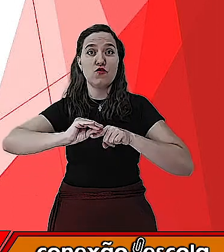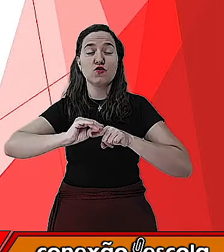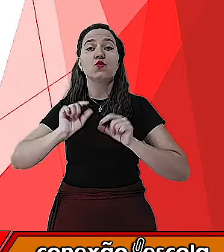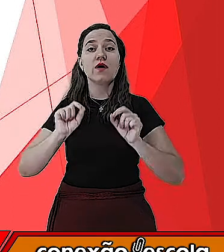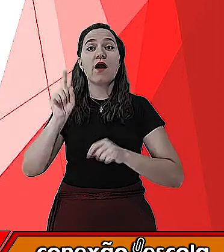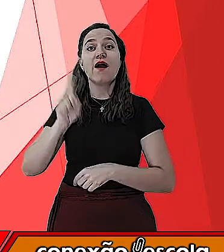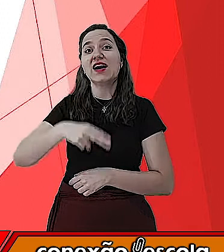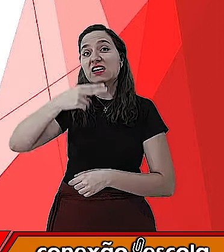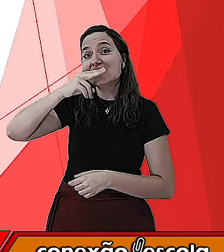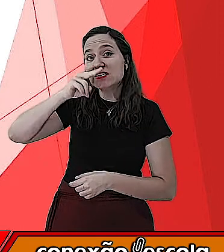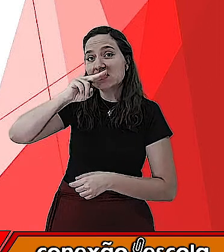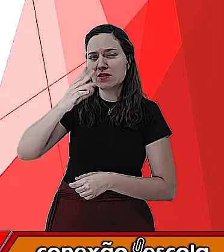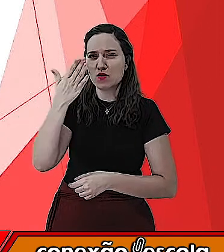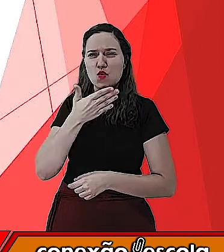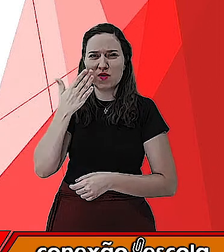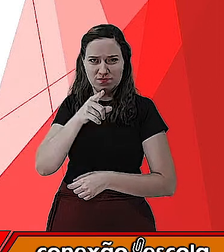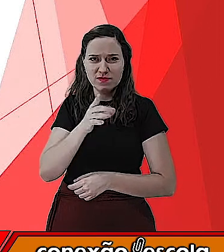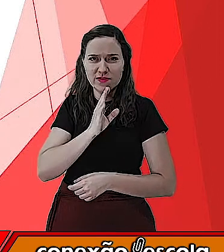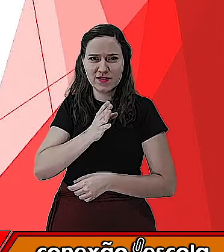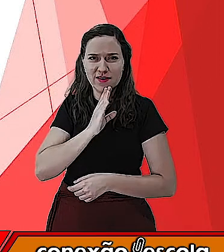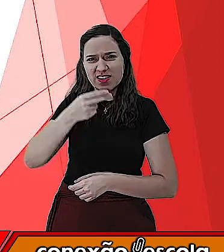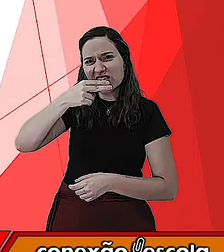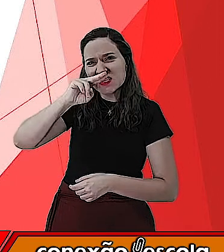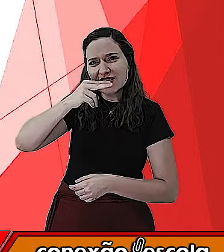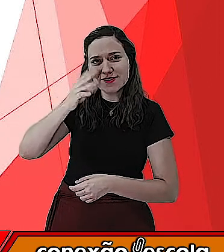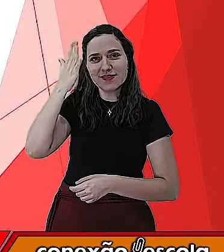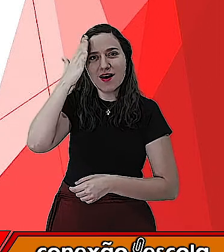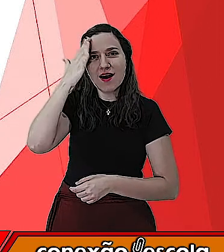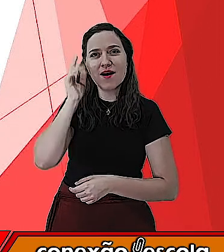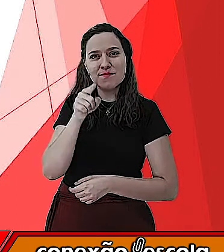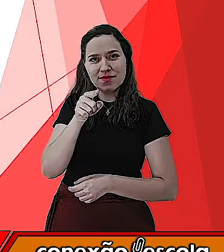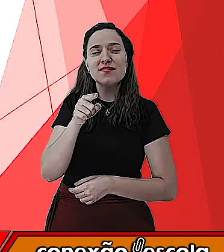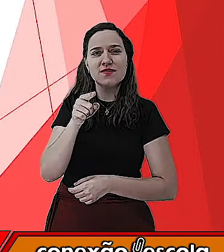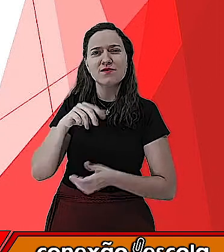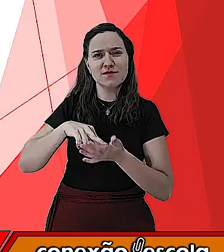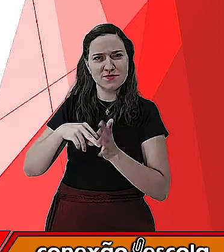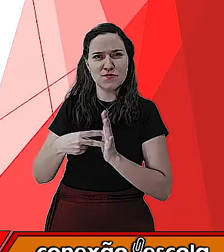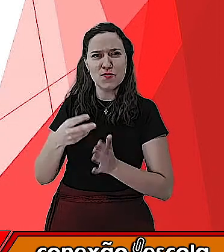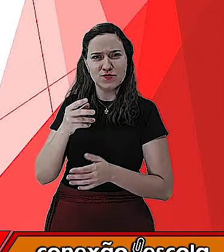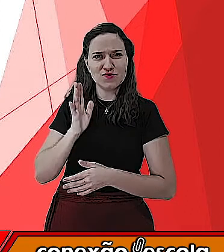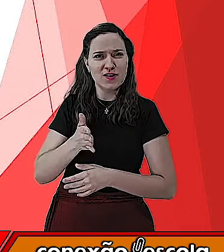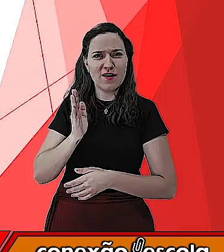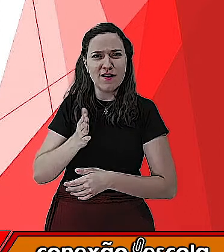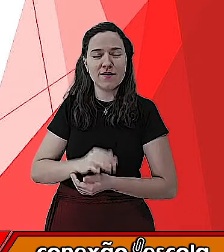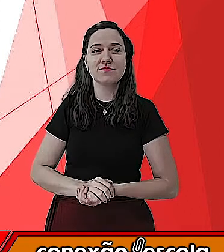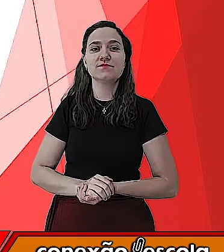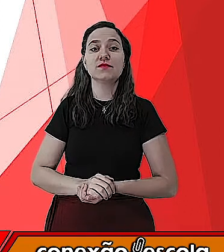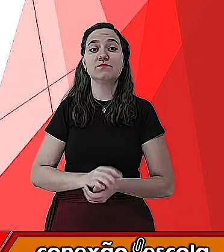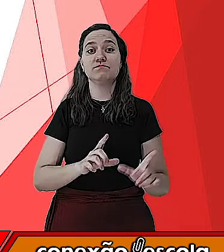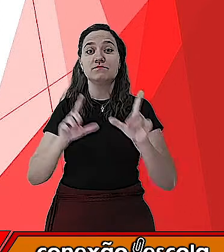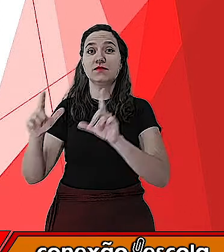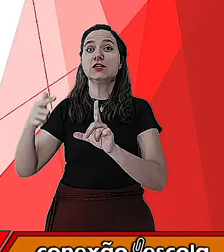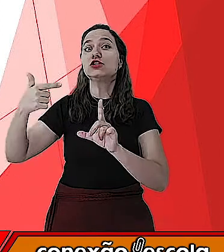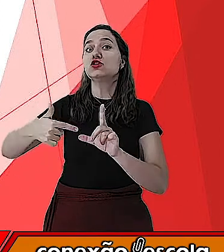de cana-de-açúcar. Você conhece a cana-de-açúcar? Sabe o que é? Na imagem